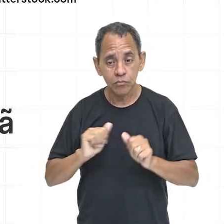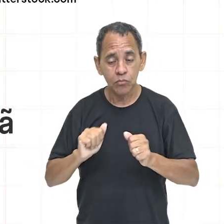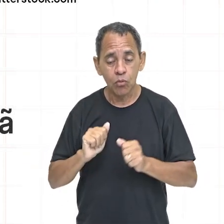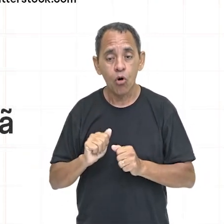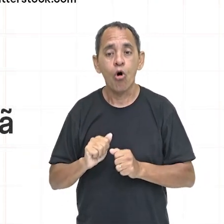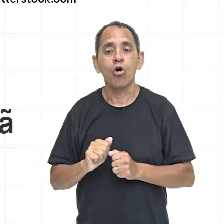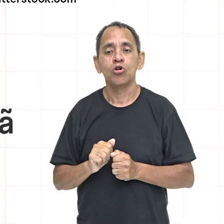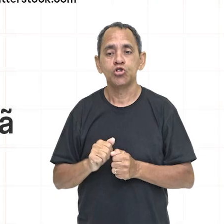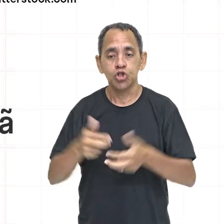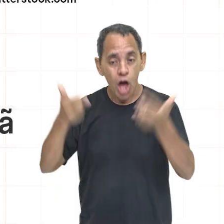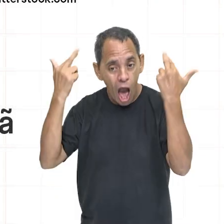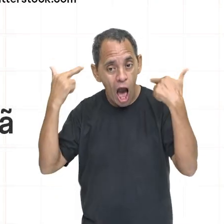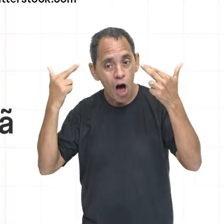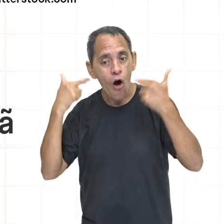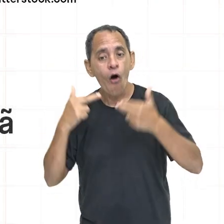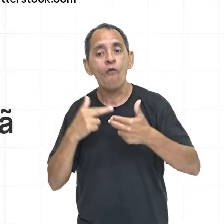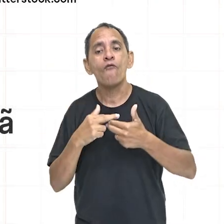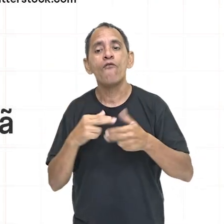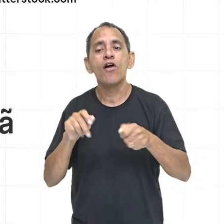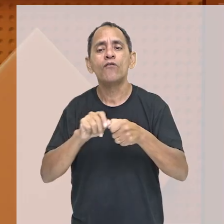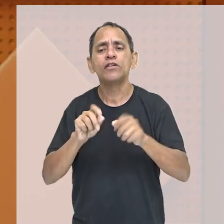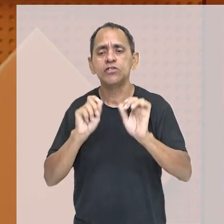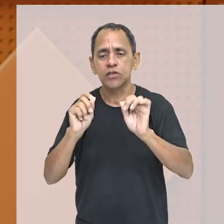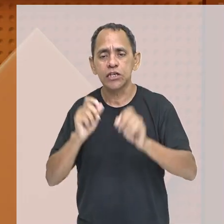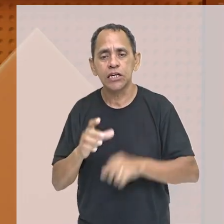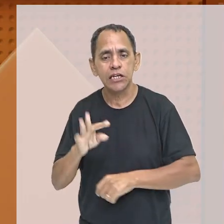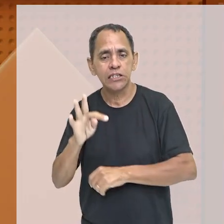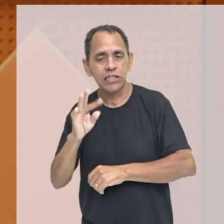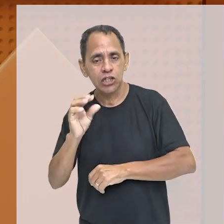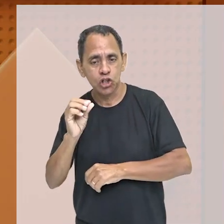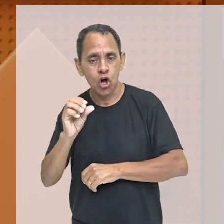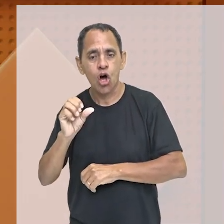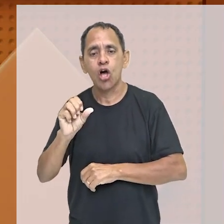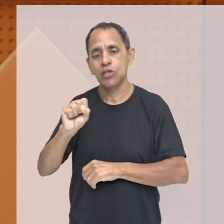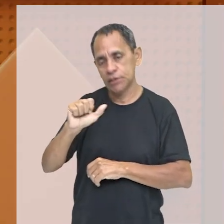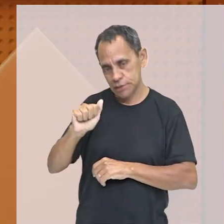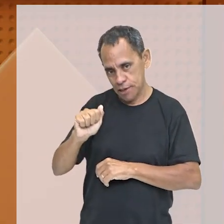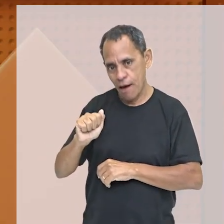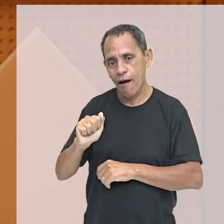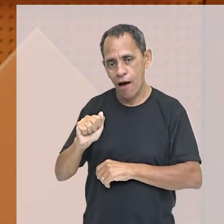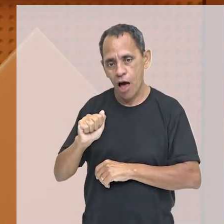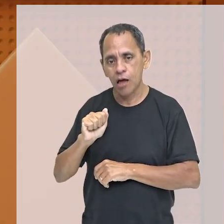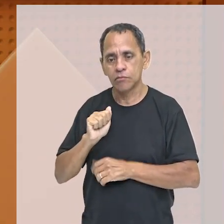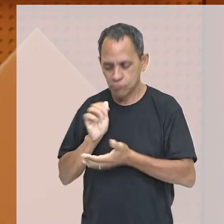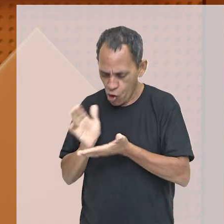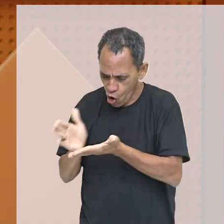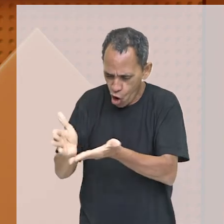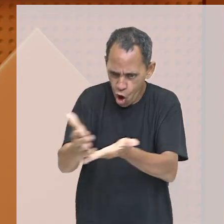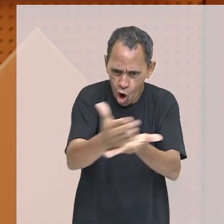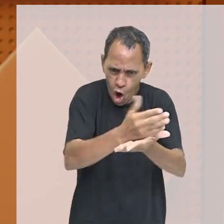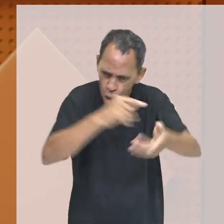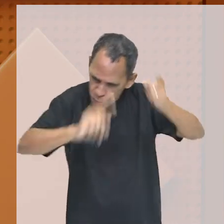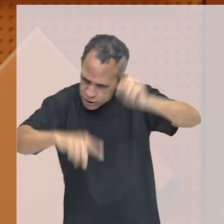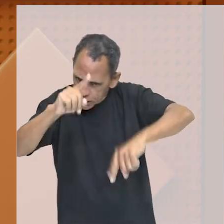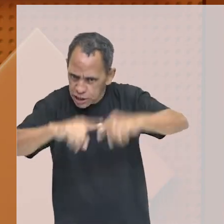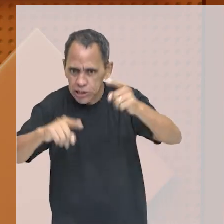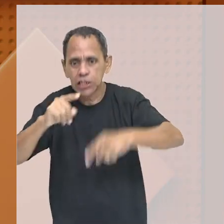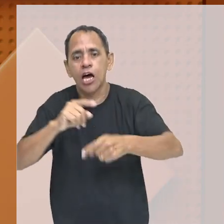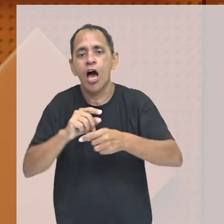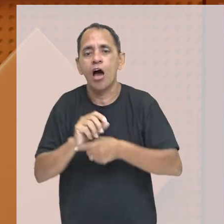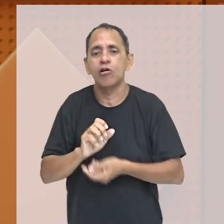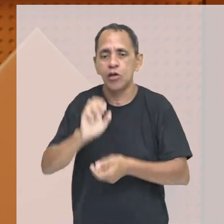né? Somente a tosa para retirar aquele material para transformar em lã, elas permanecem ali vivas em seus